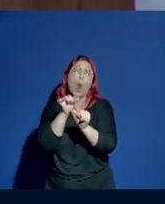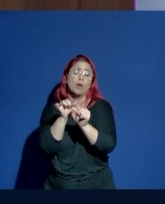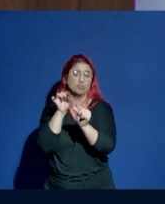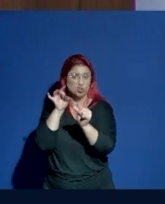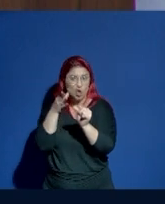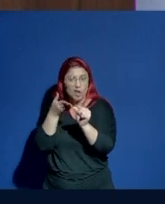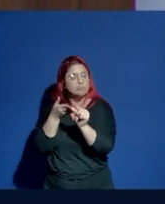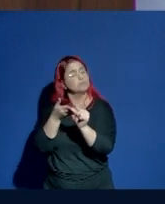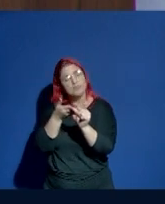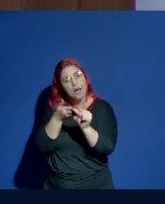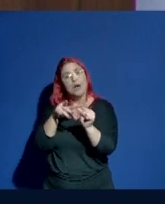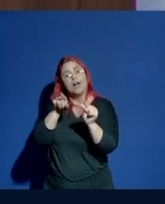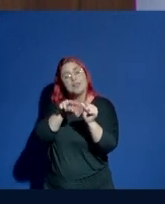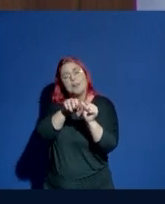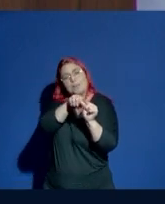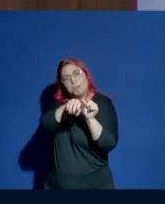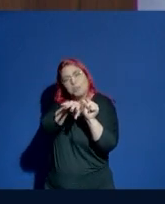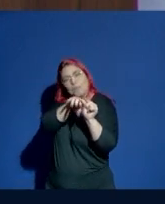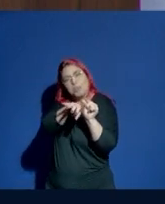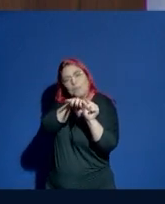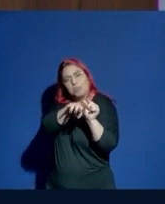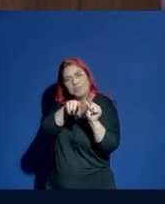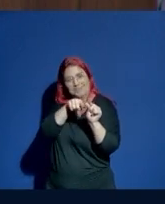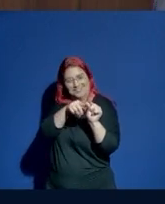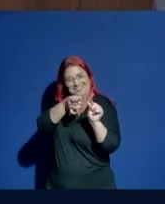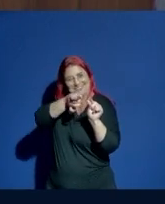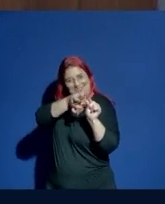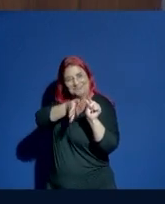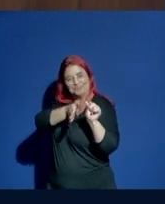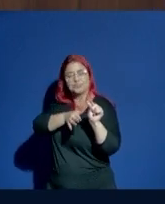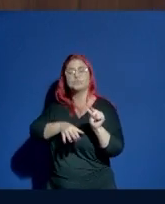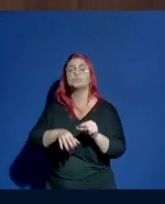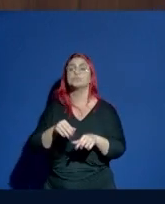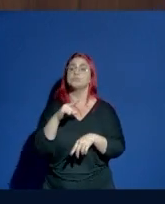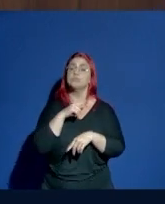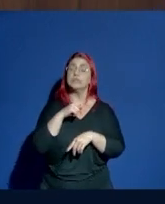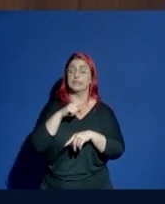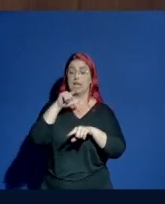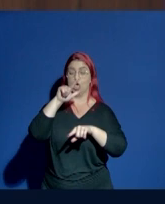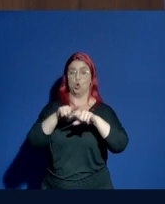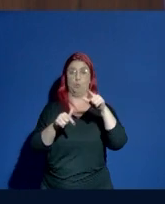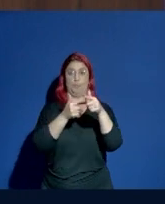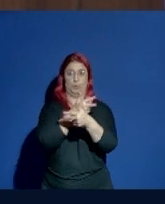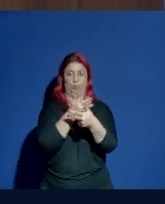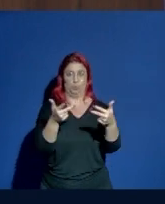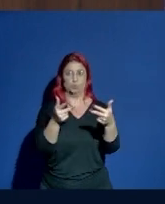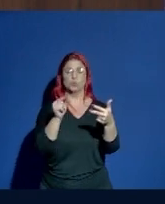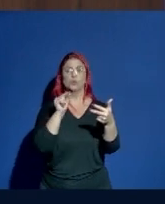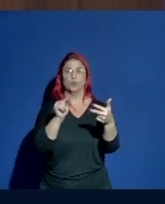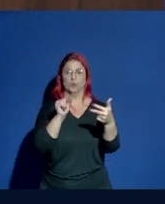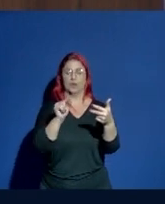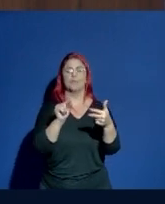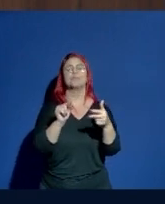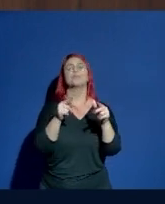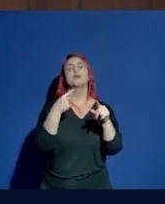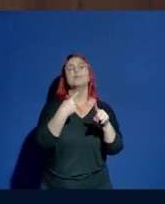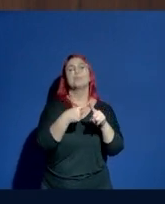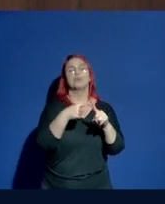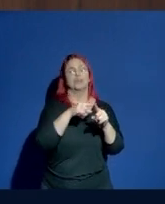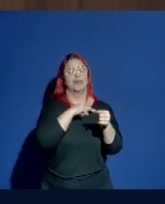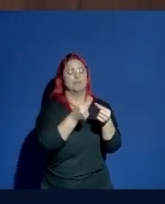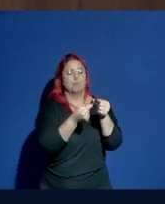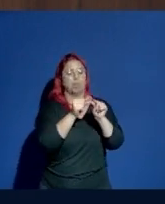excretam também, eu vou dar um exemplo aqui, se me permite, nós temos um produto que que é feito a partir de um fermentado